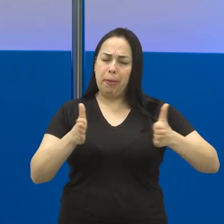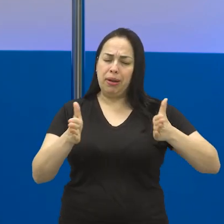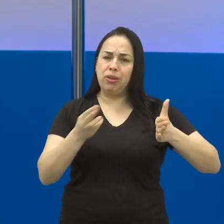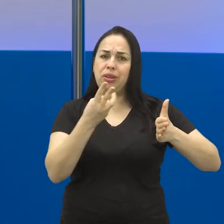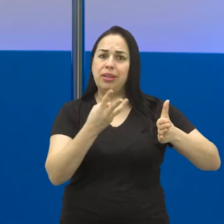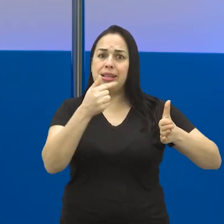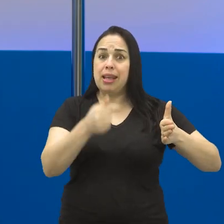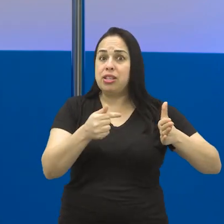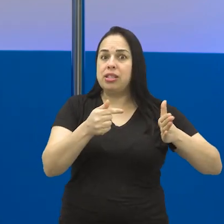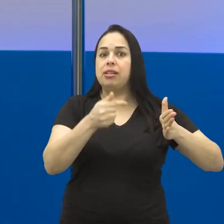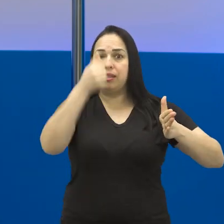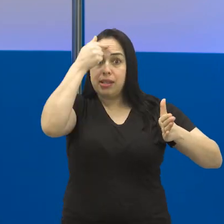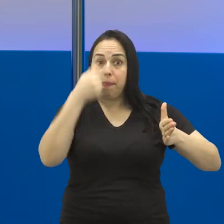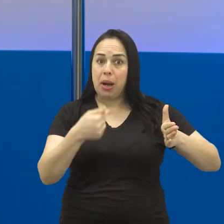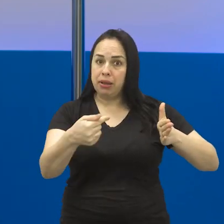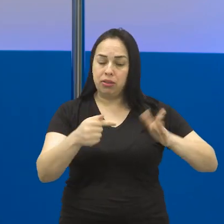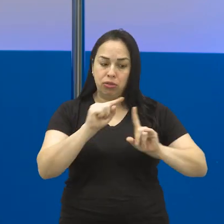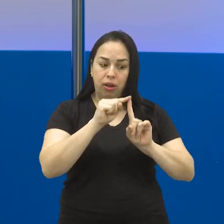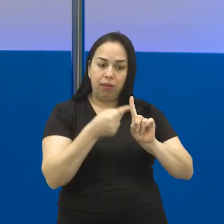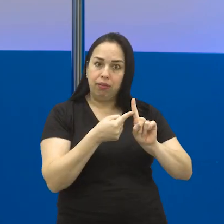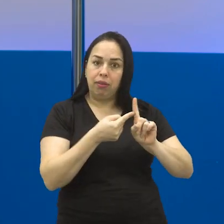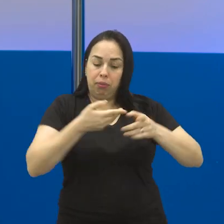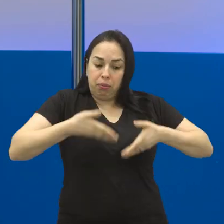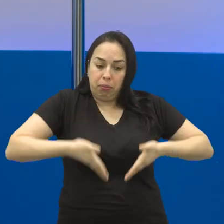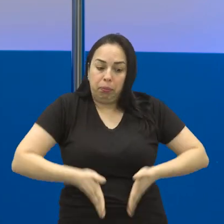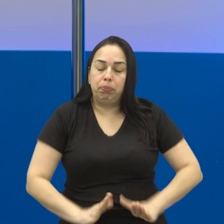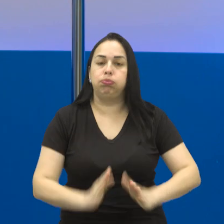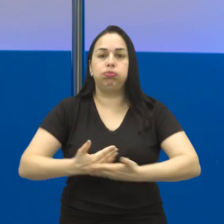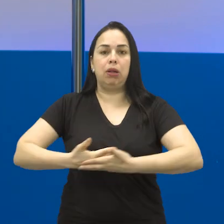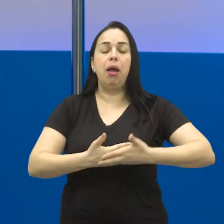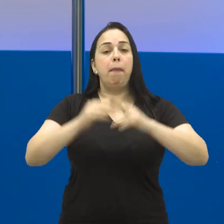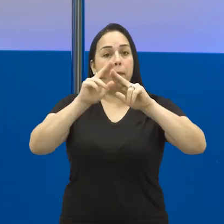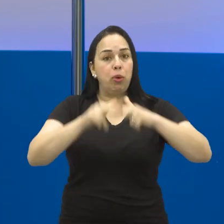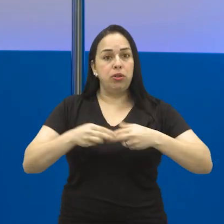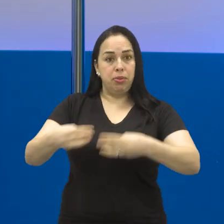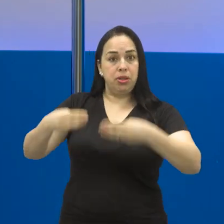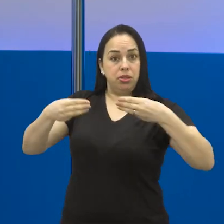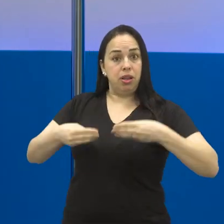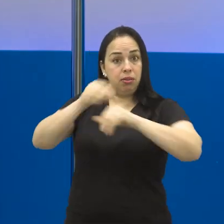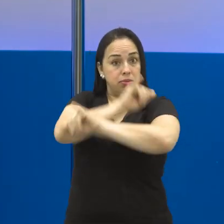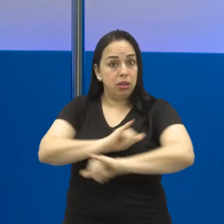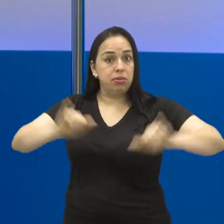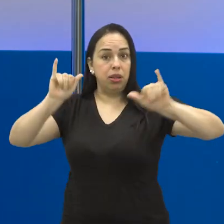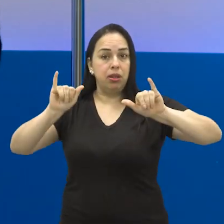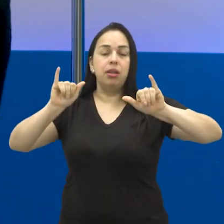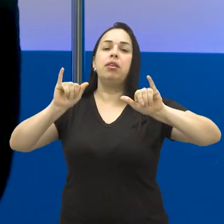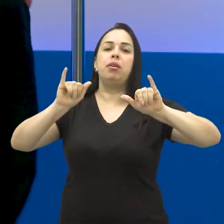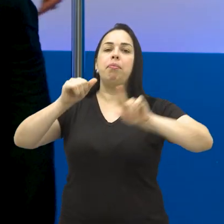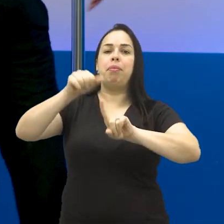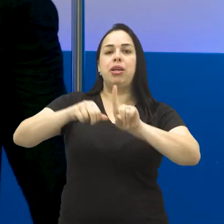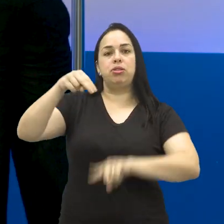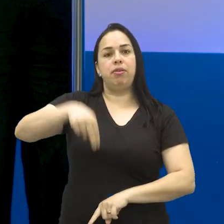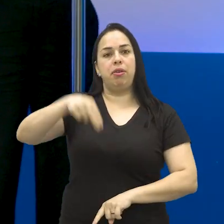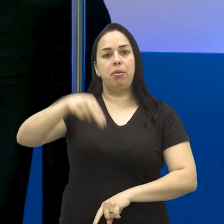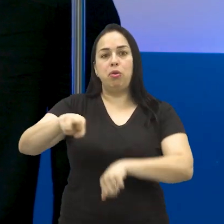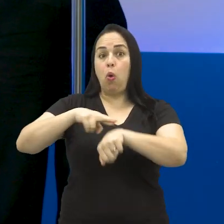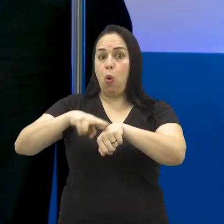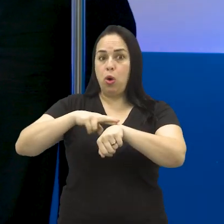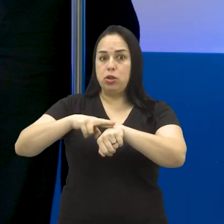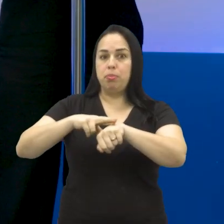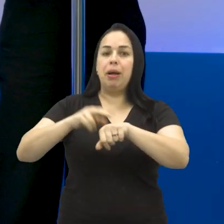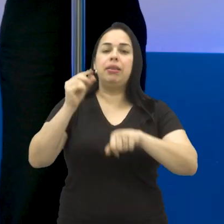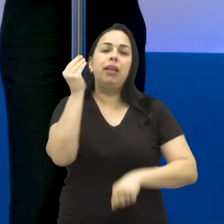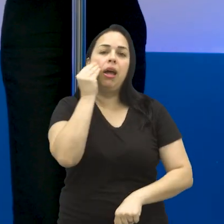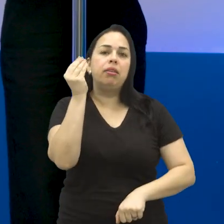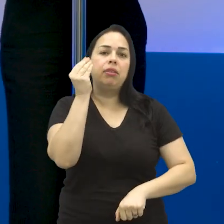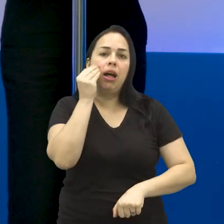com menos de 37 semanas de gestação. Por isso, o Ministério da Saúde lançou a campanha Novembro Roxo para